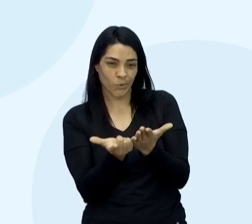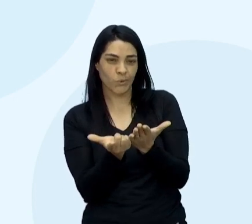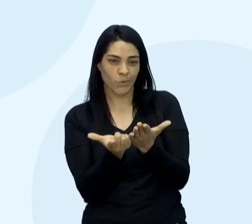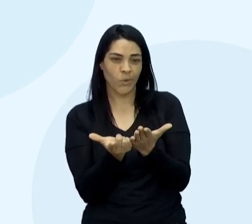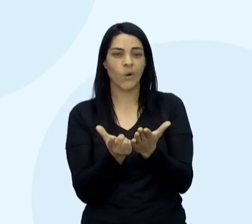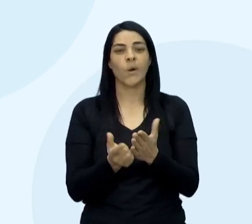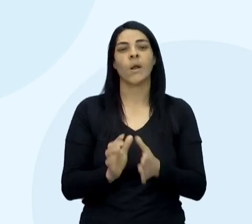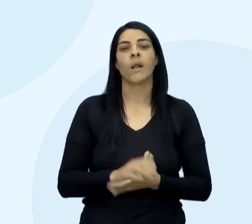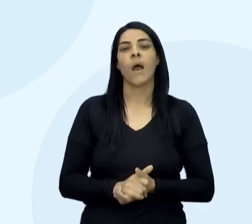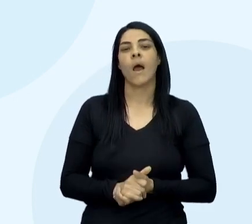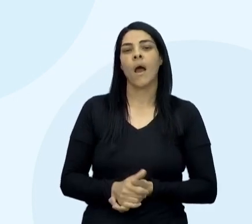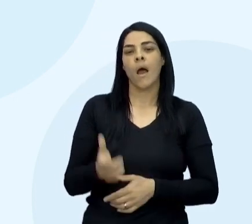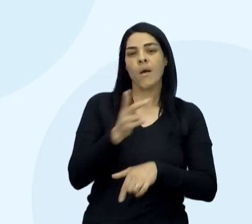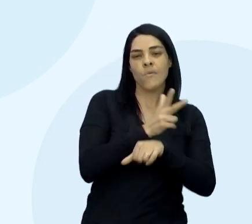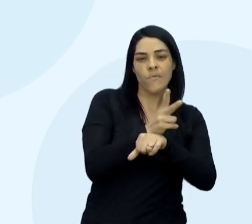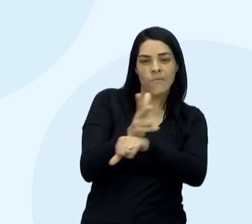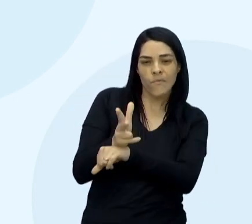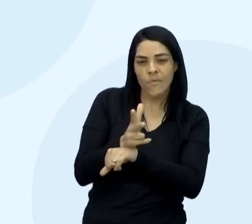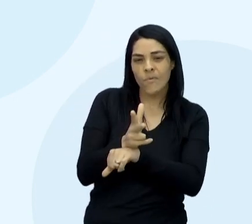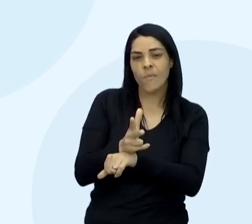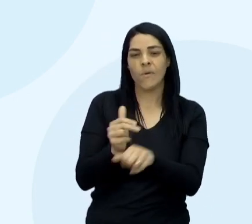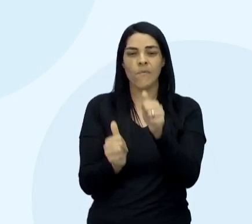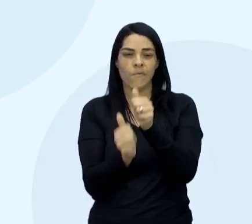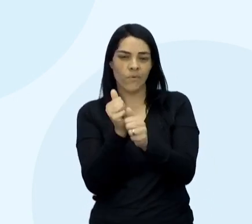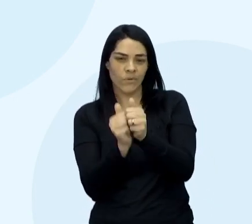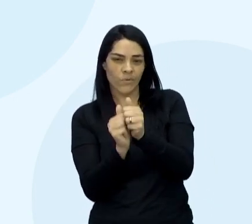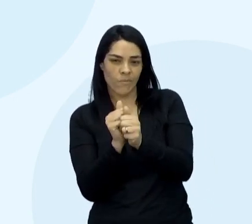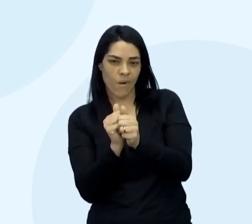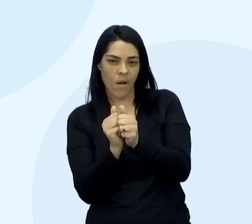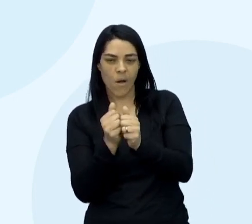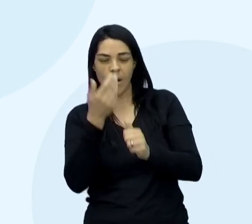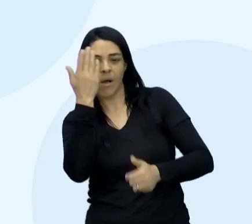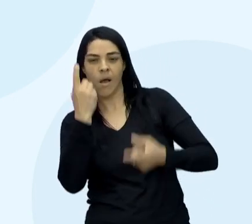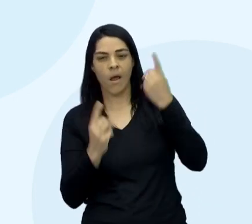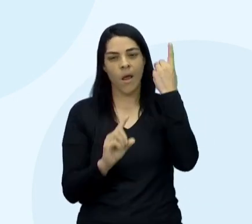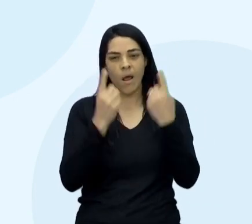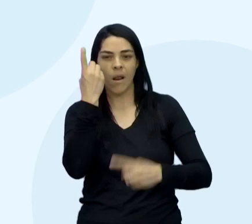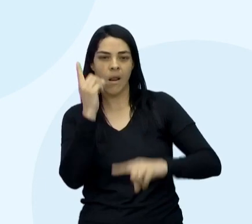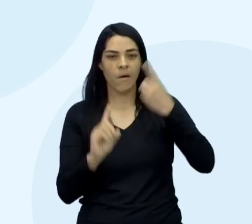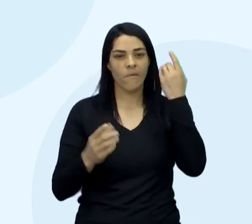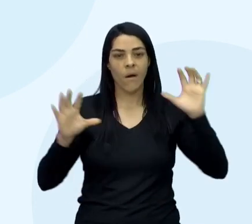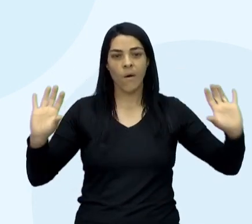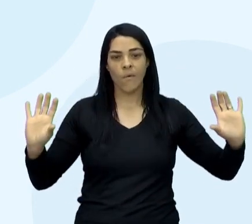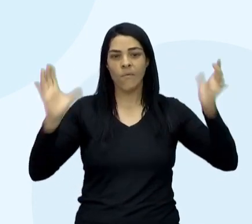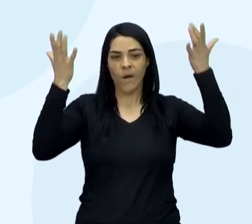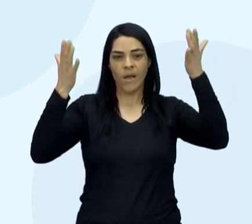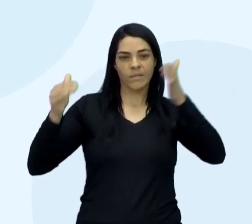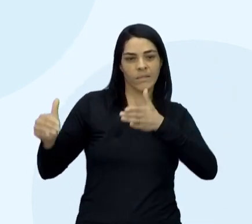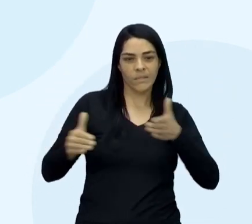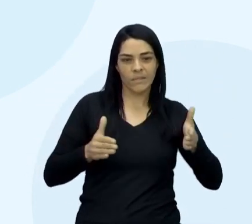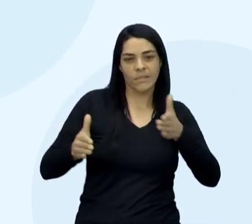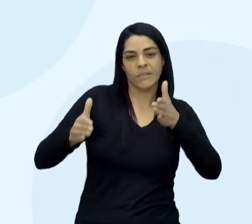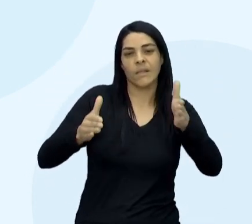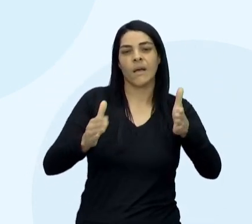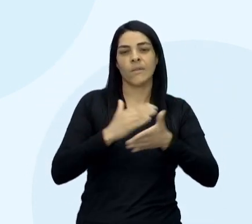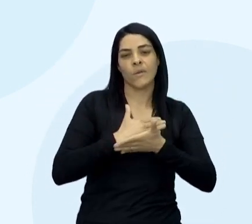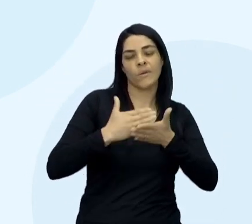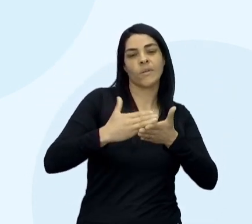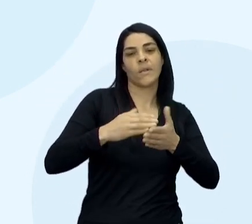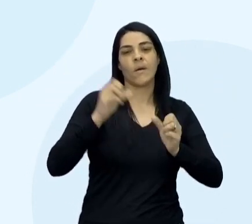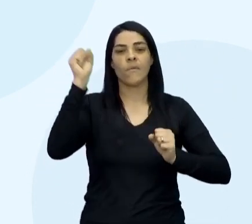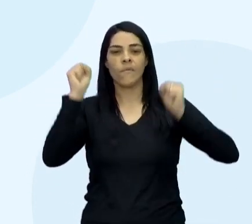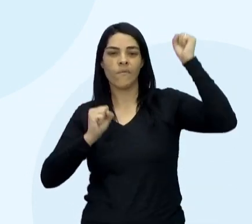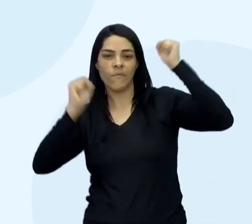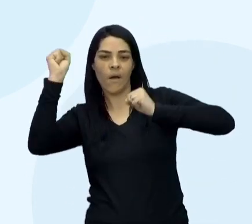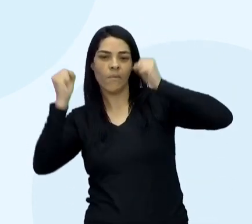de futebol, carnaval, festas, estradas, inaugurações, fábricas, políticos, empresários. Muitas pautas